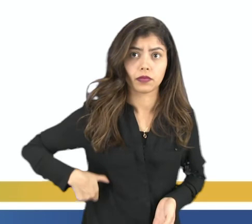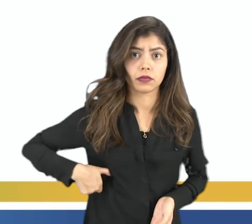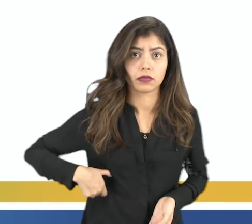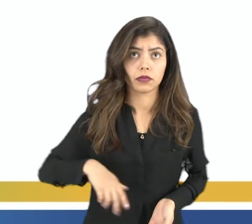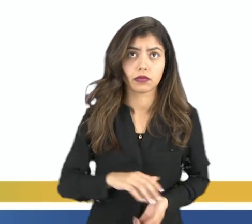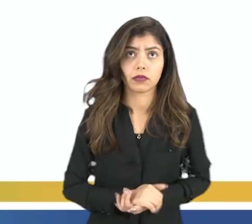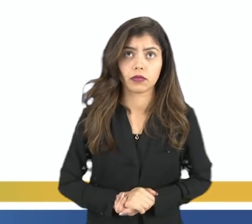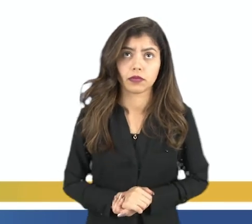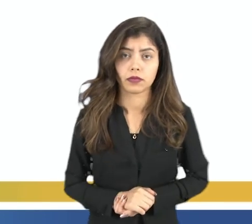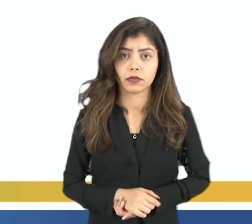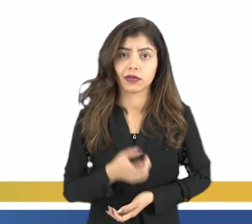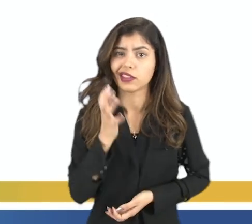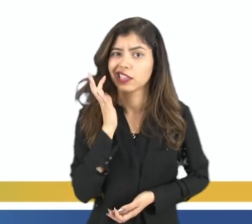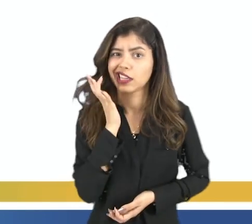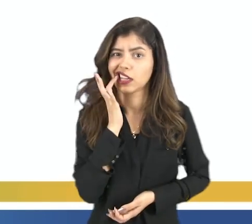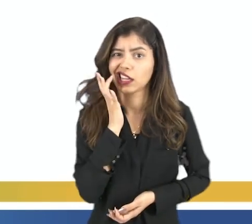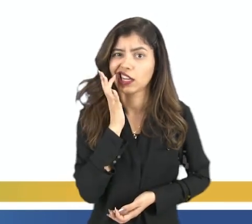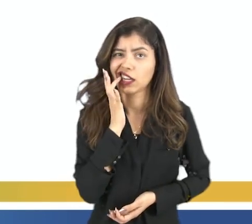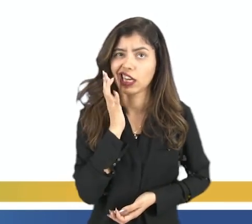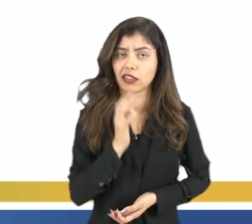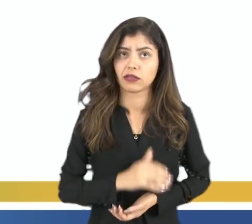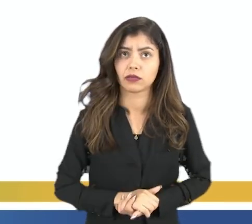stomach, tooth,